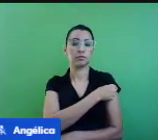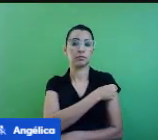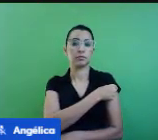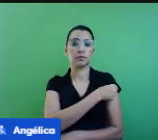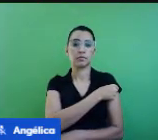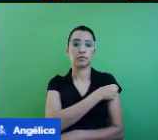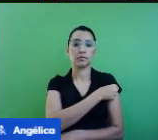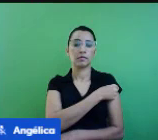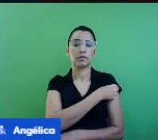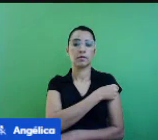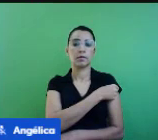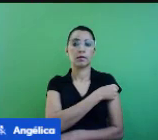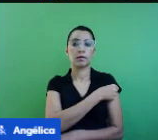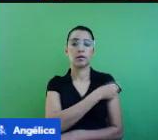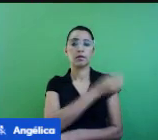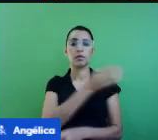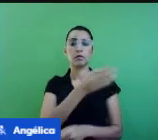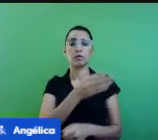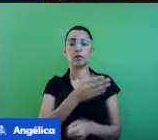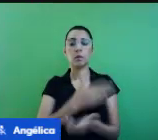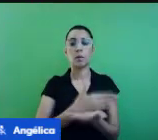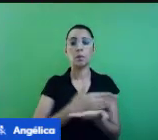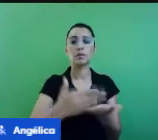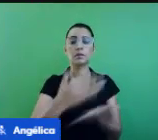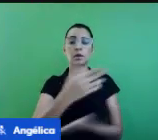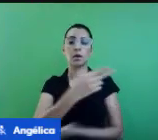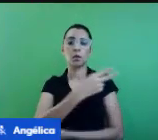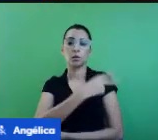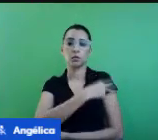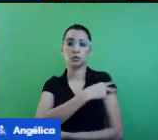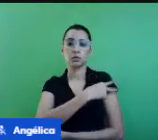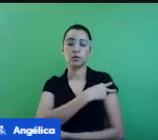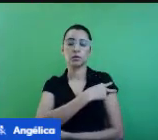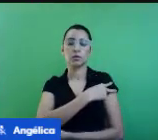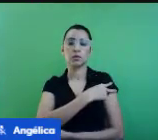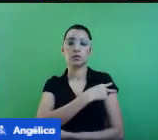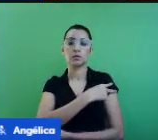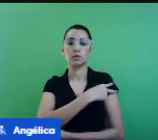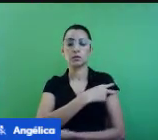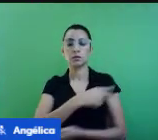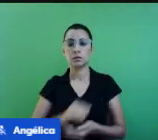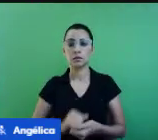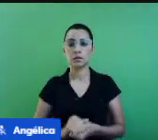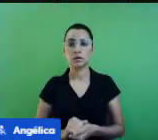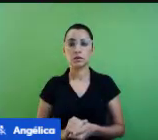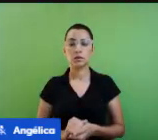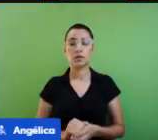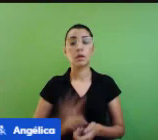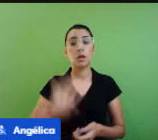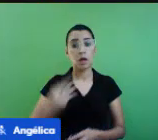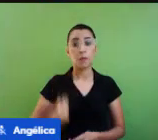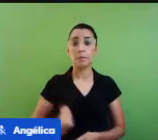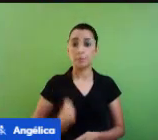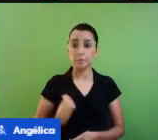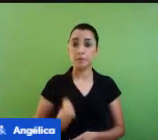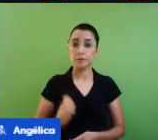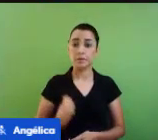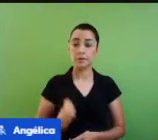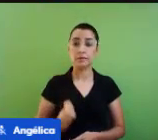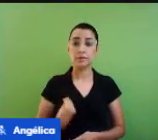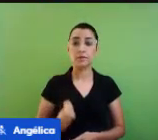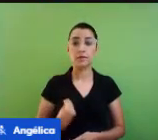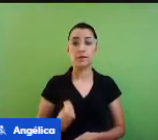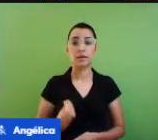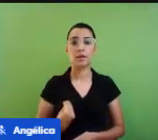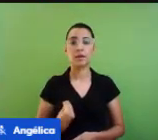segundo ano, ou que estão chegando no segundo ano, tendo passado na forma presencial anterior apenas